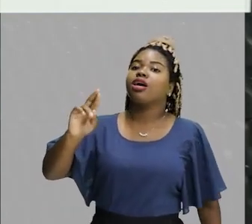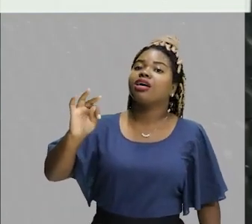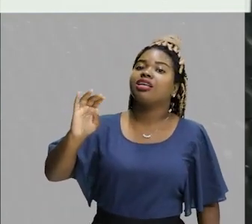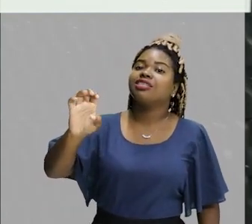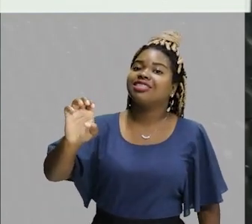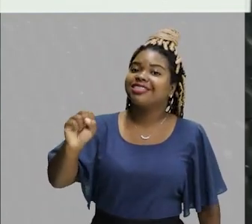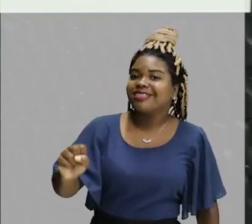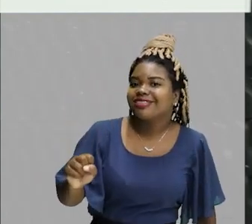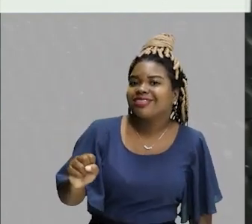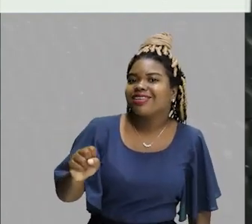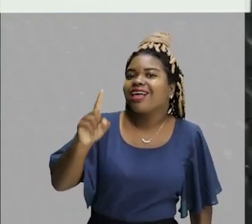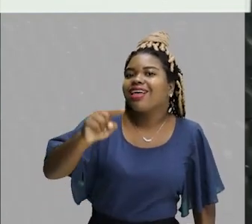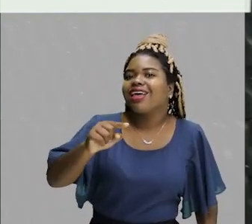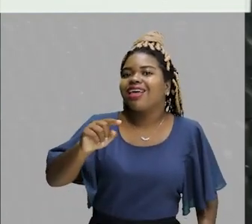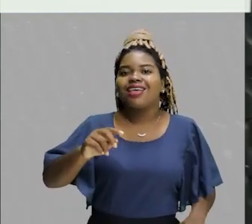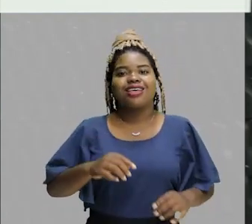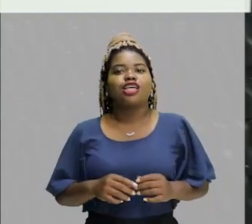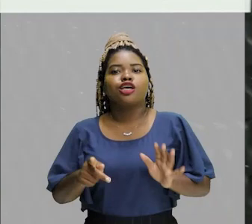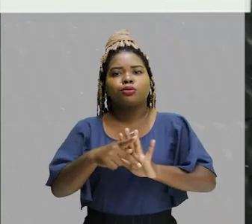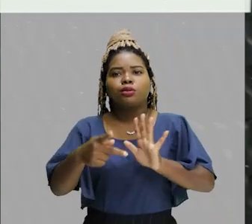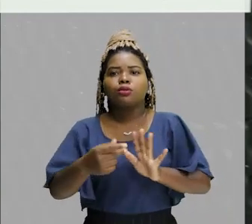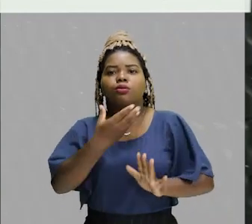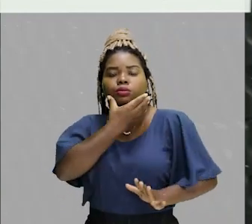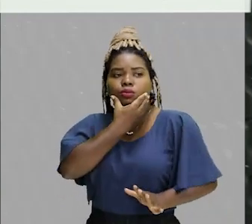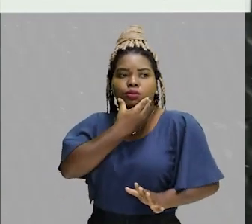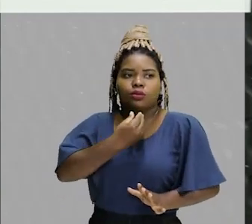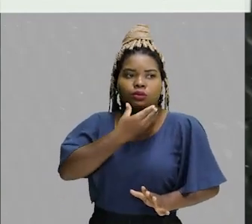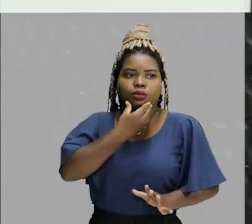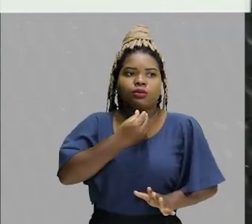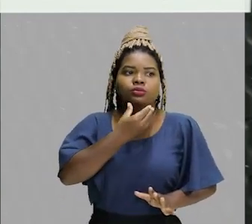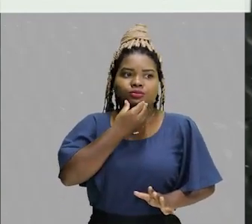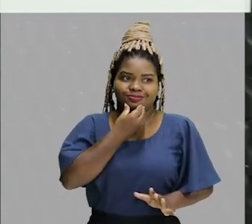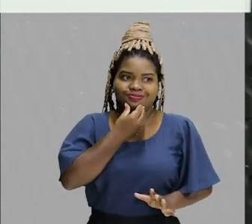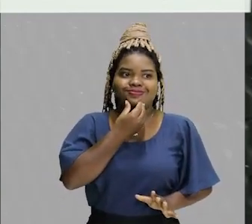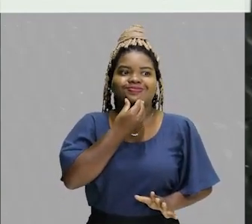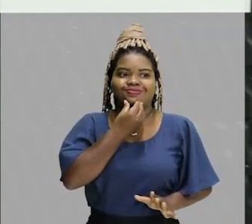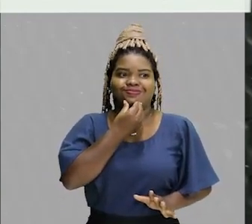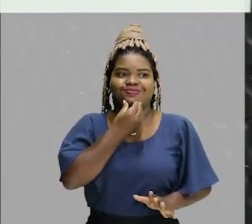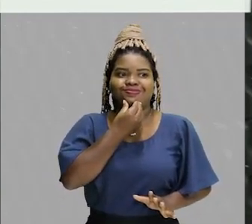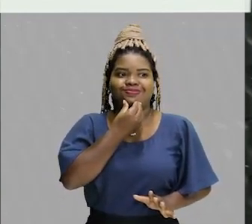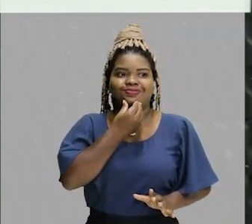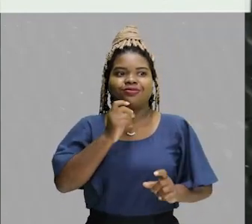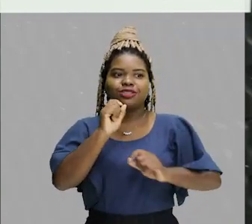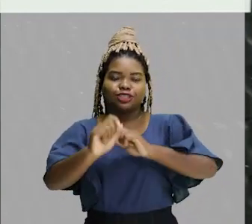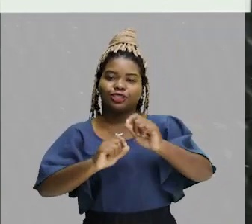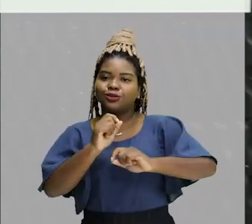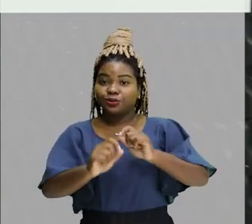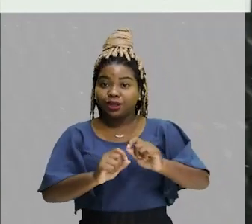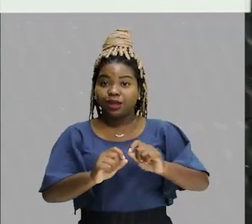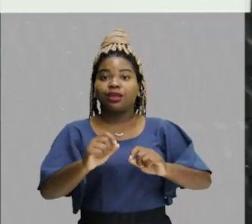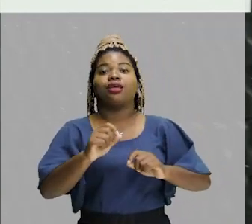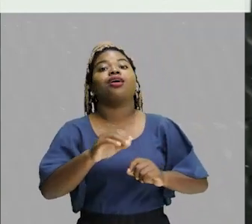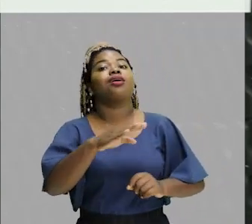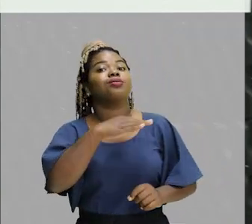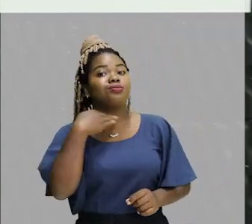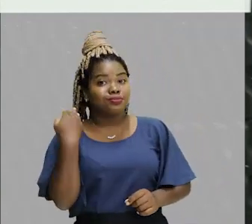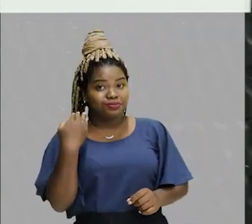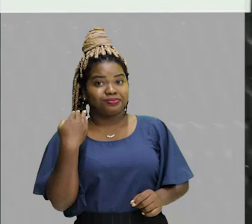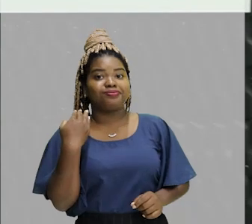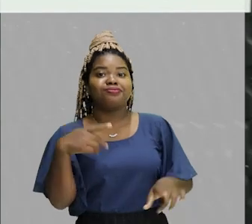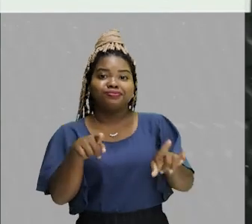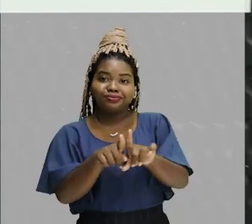premissas, ok? E vou constituir uma conclusão. Então veja só, aqui eu tenho a minha